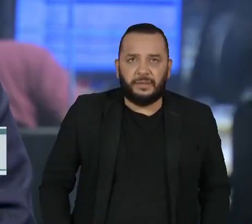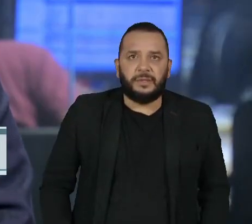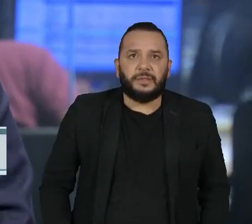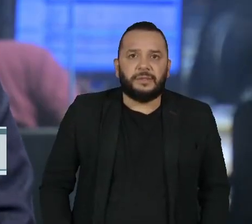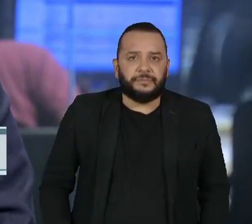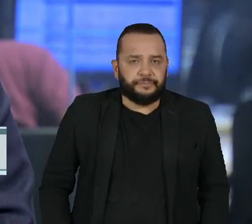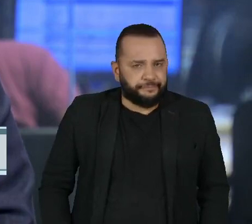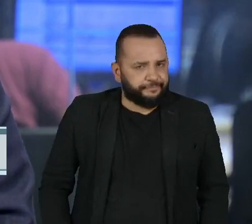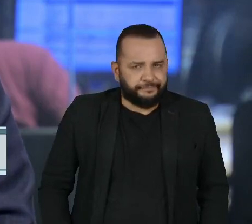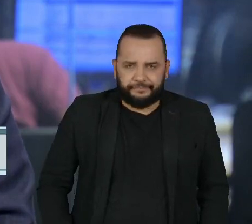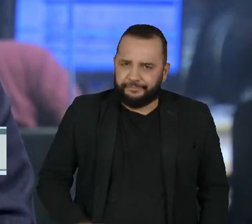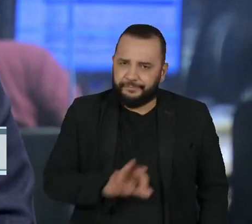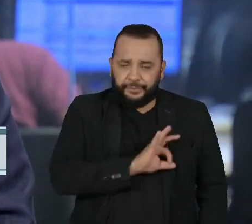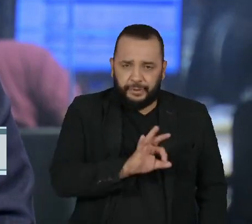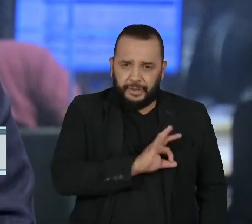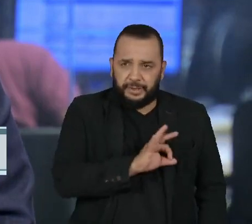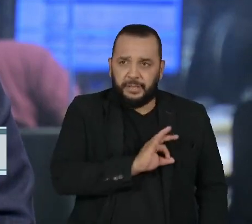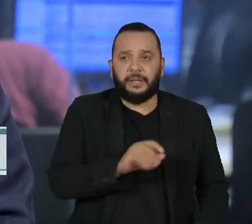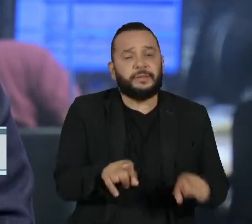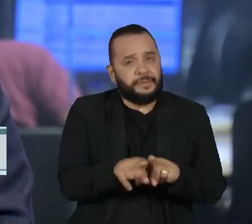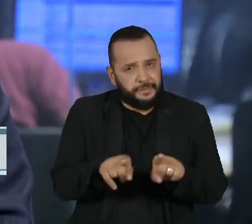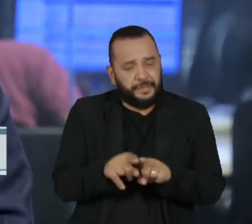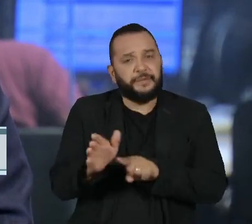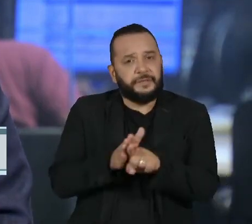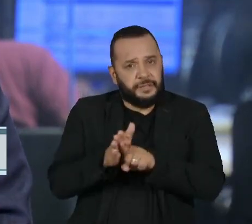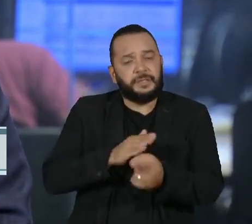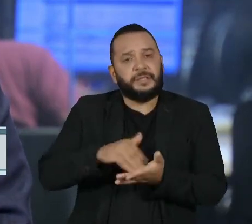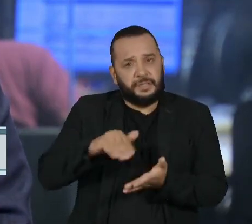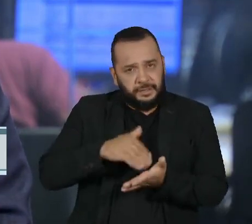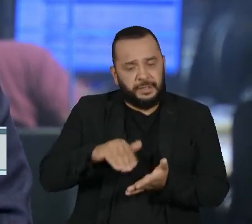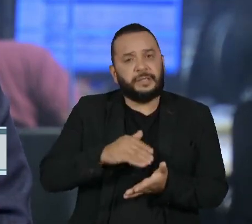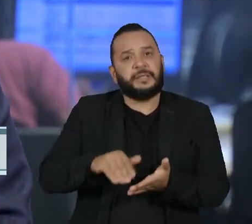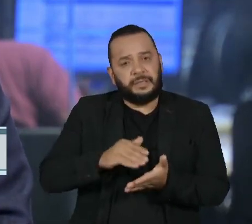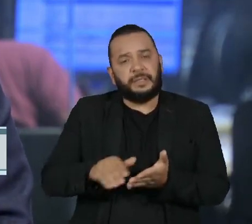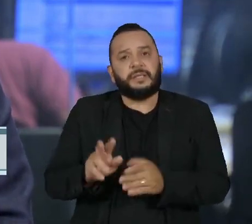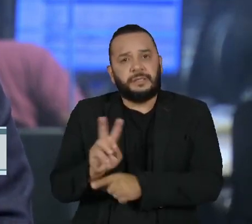A conduta da policial militar também é apurada pela Secretaria da Segurança